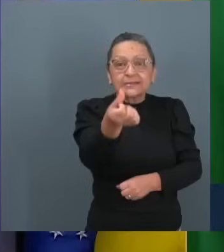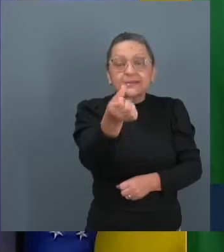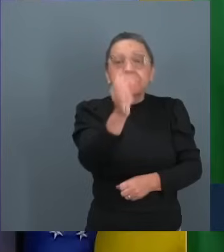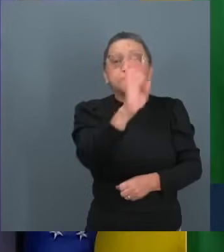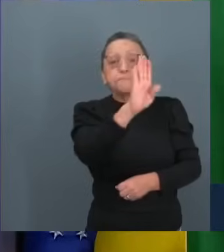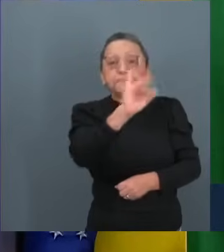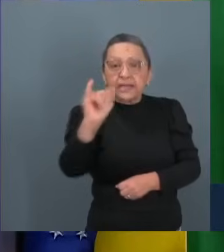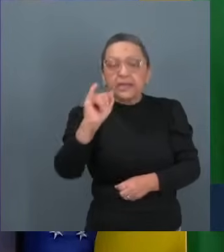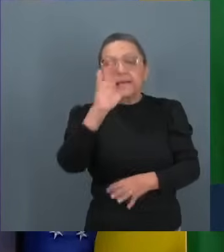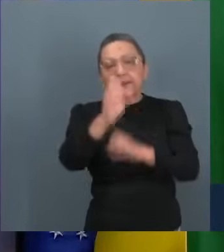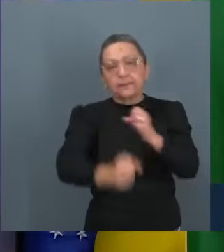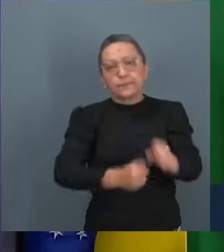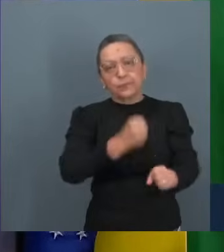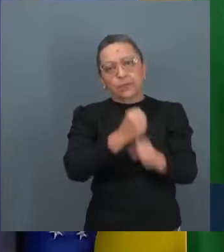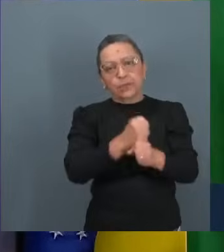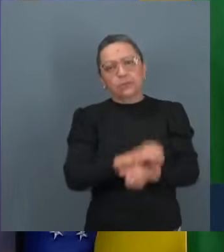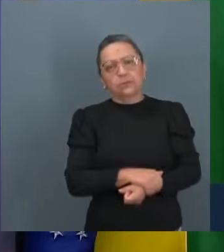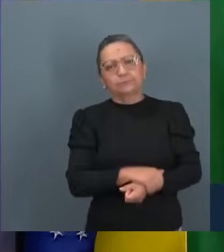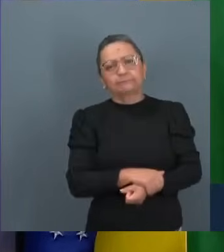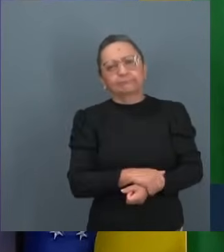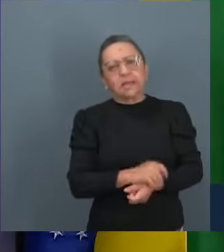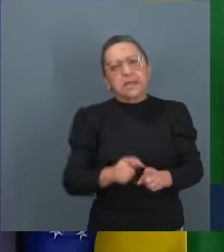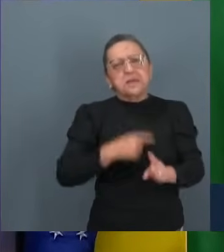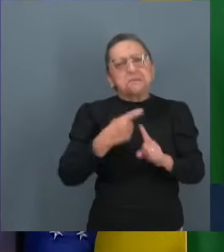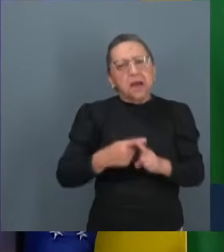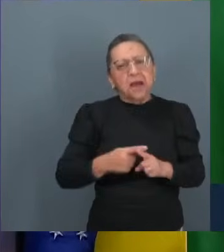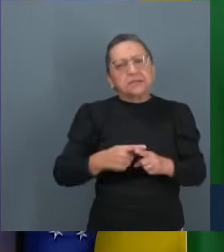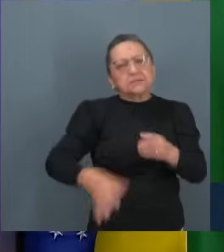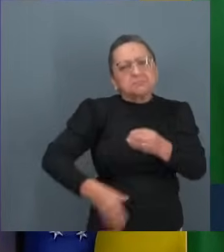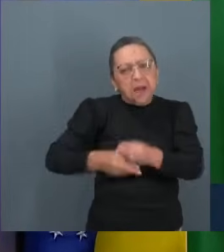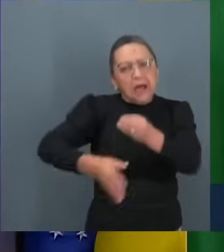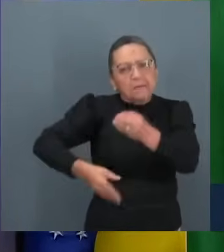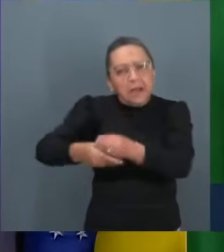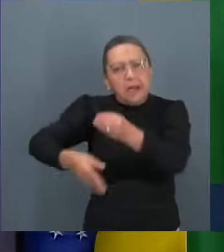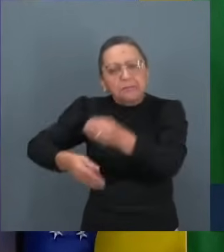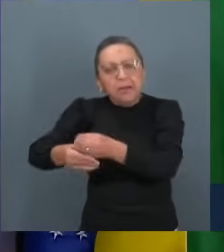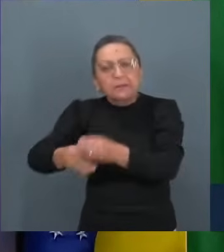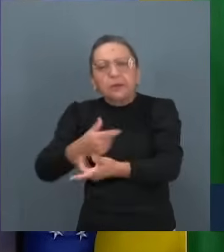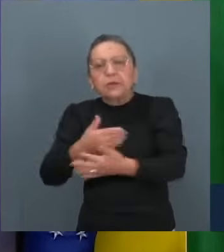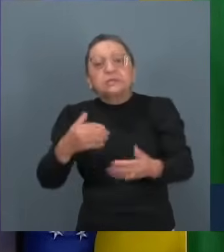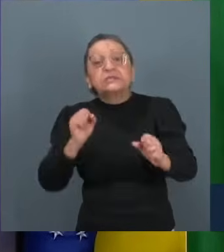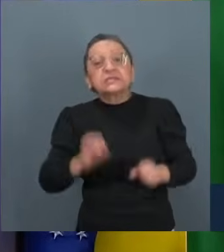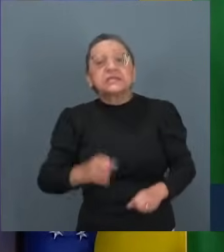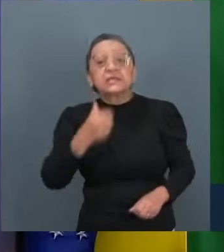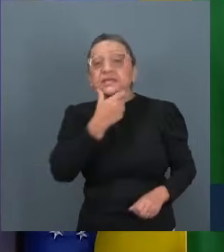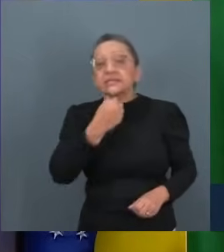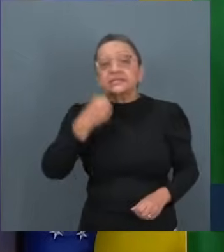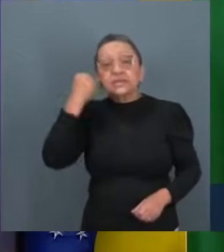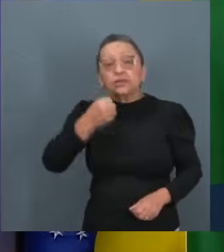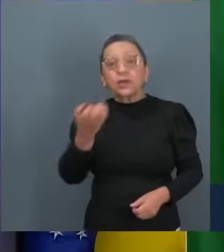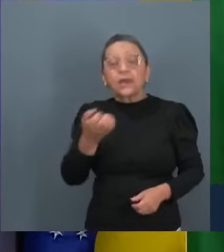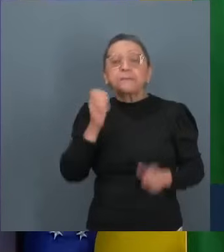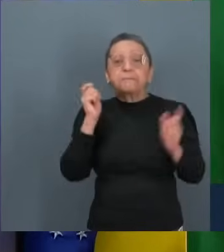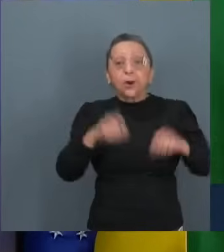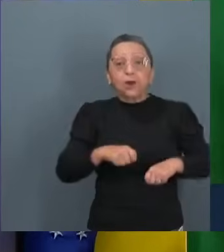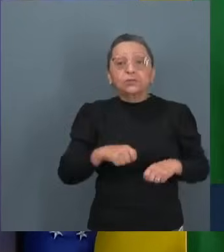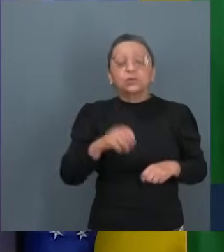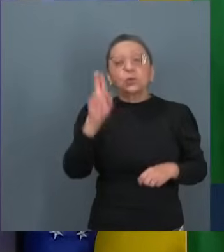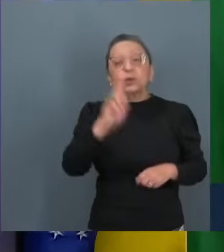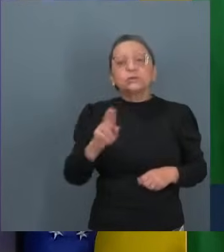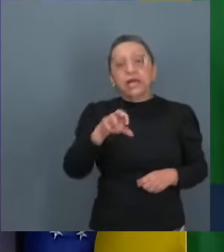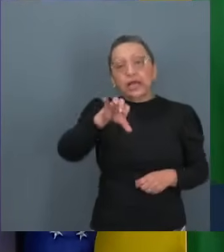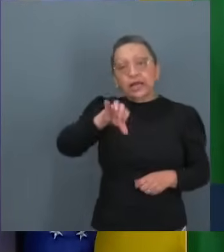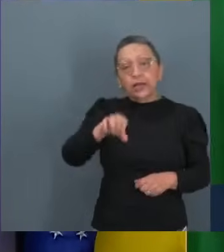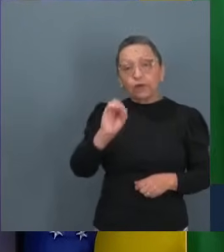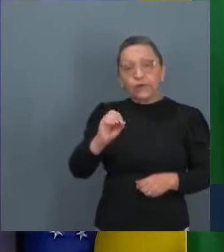ano. Além de um monte de privilégios, que se um senador quiser, ele pode utilizar 90 milhões de reais em